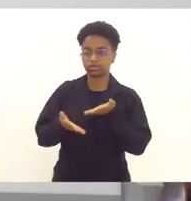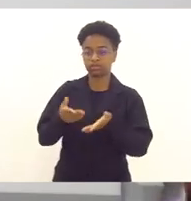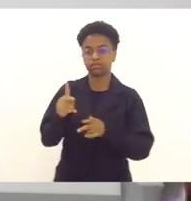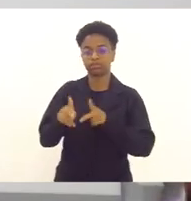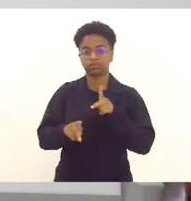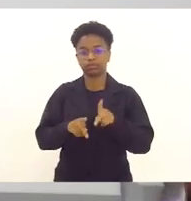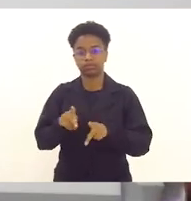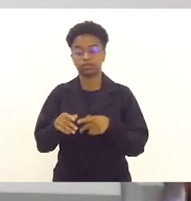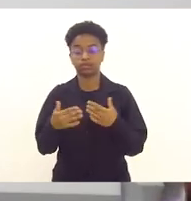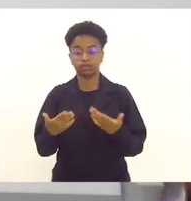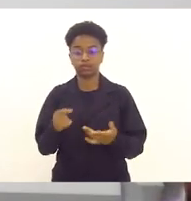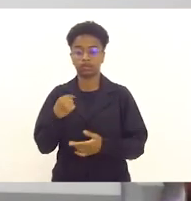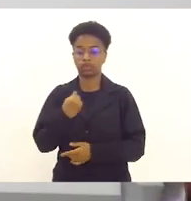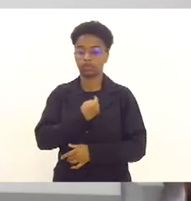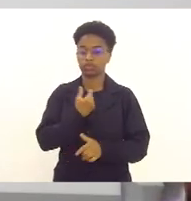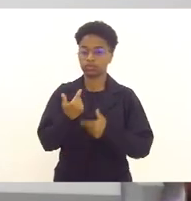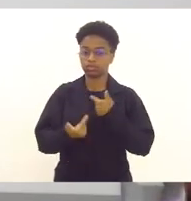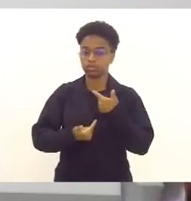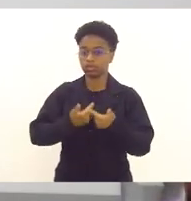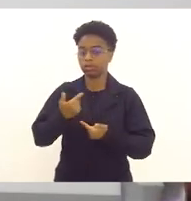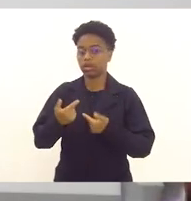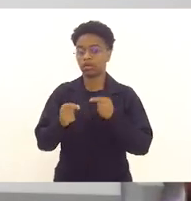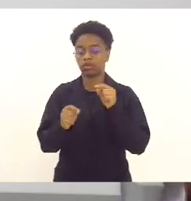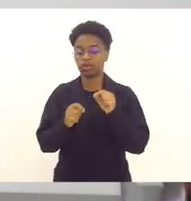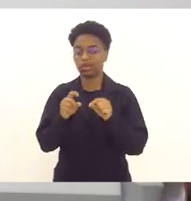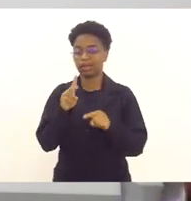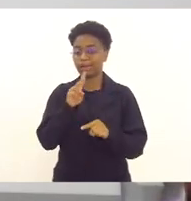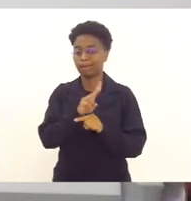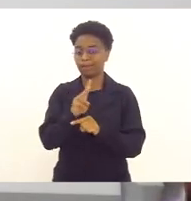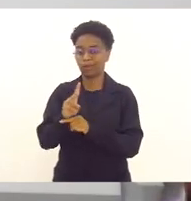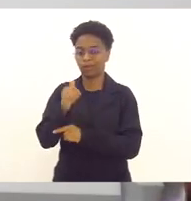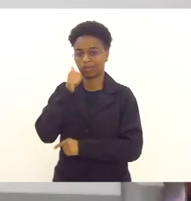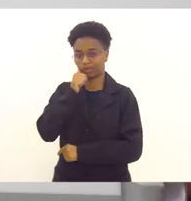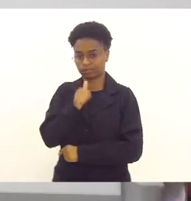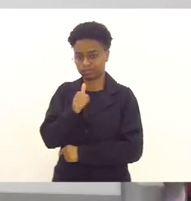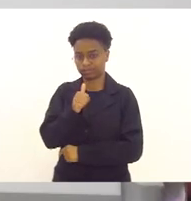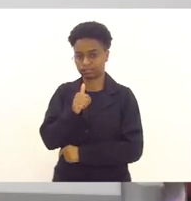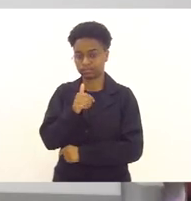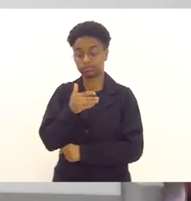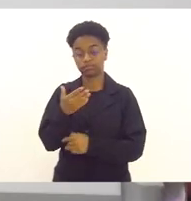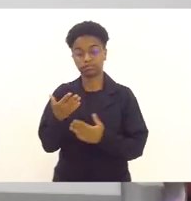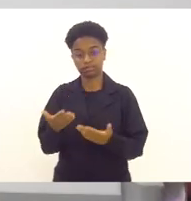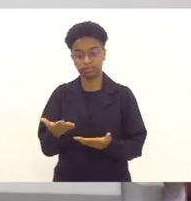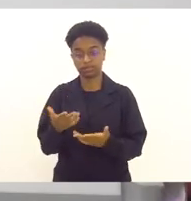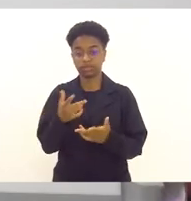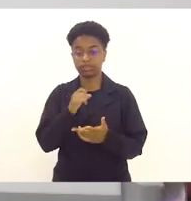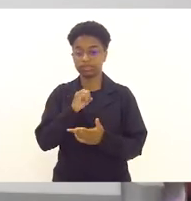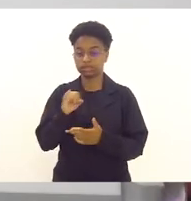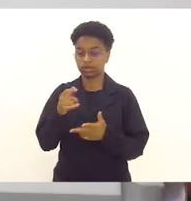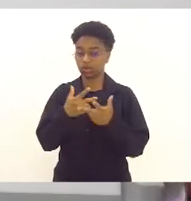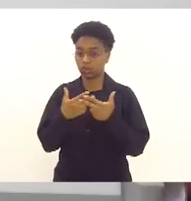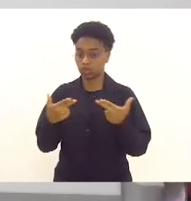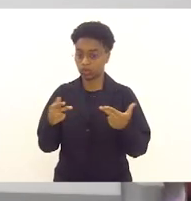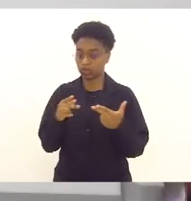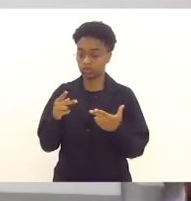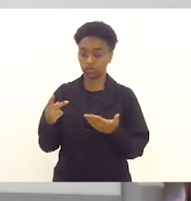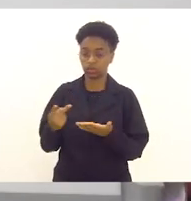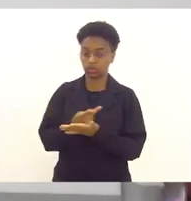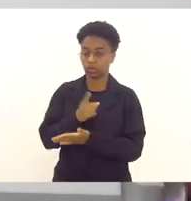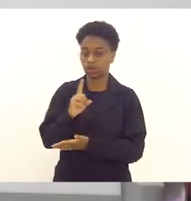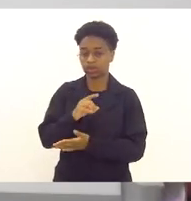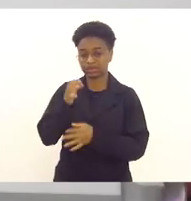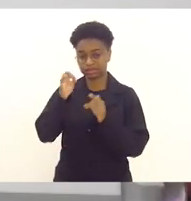e o nosso trabalho é o trabalho de proteção às mulheres quando tem algo que não está correndo corretamente